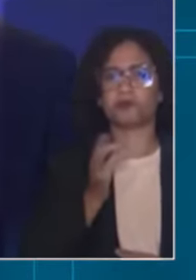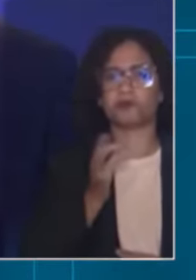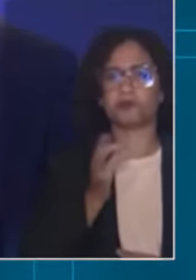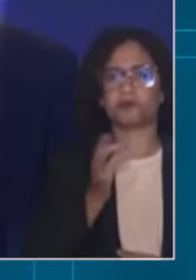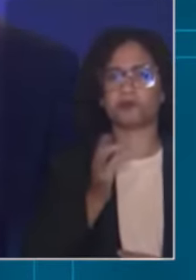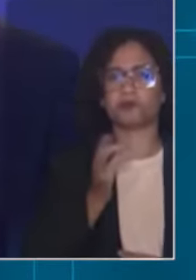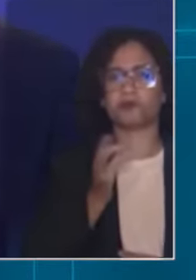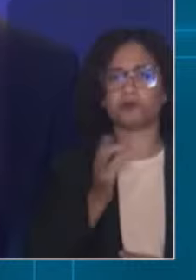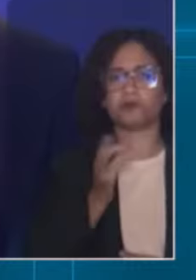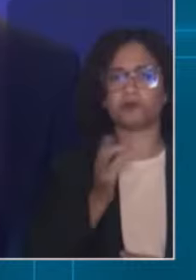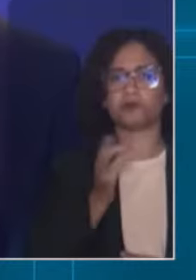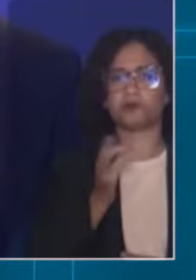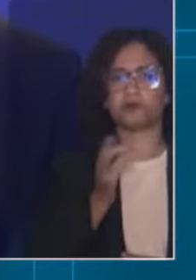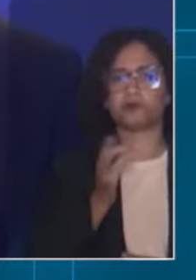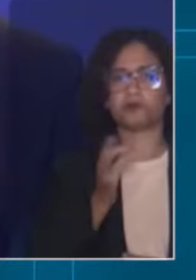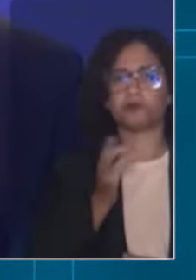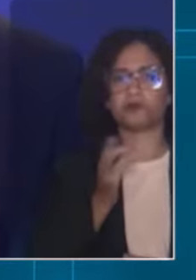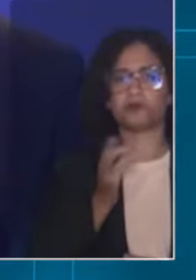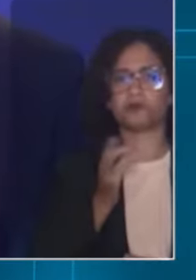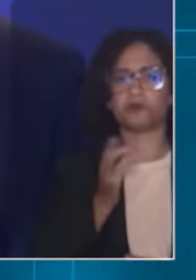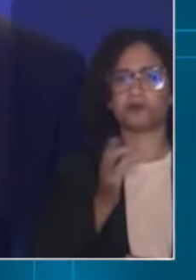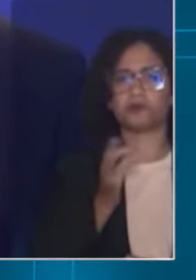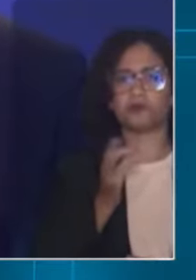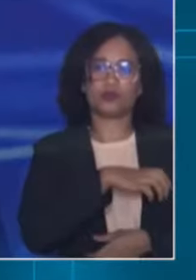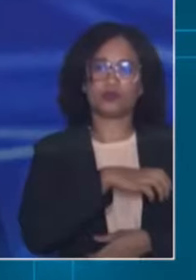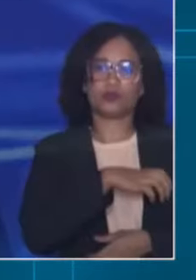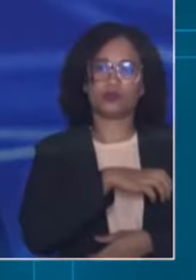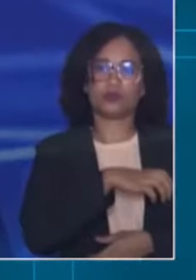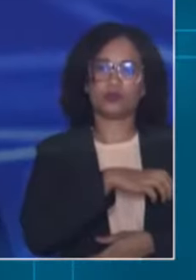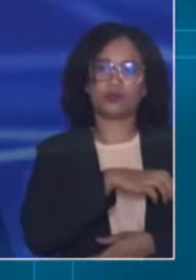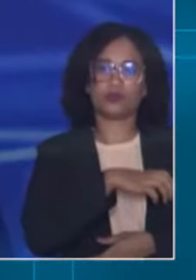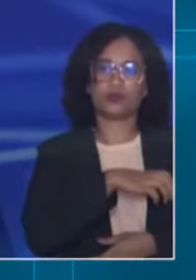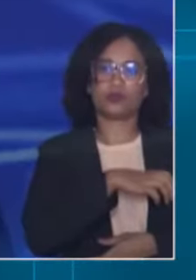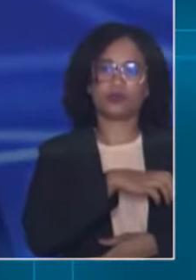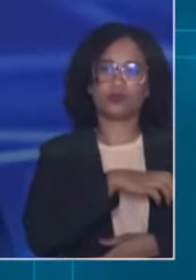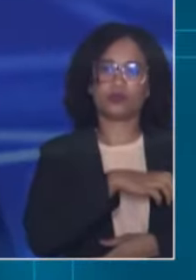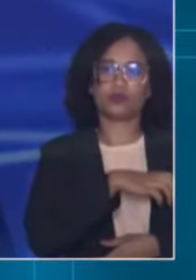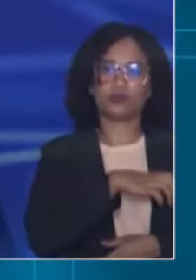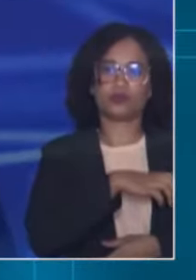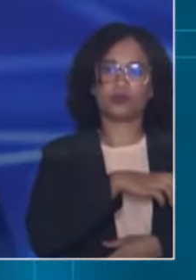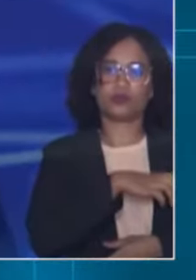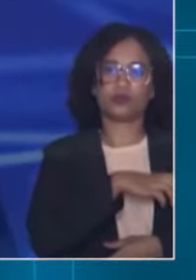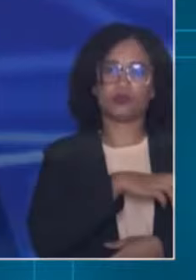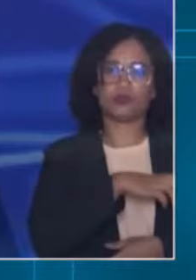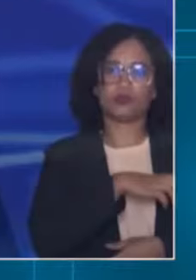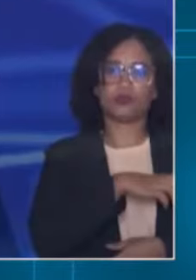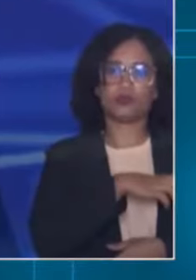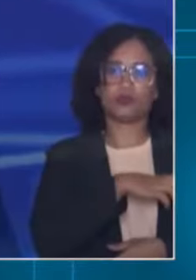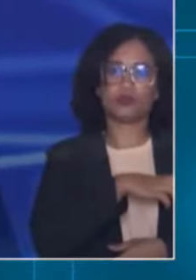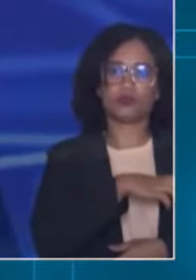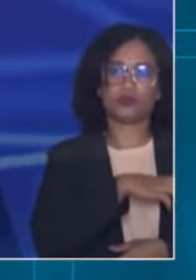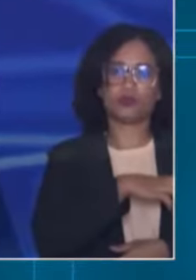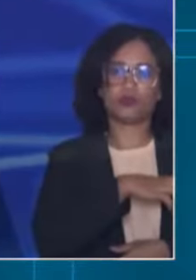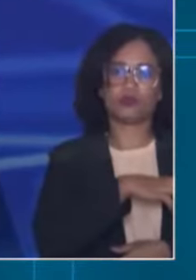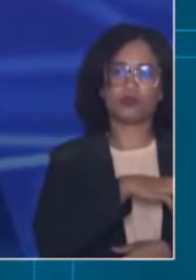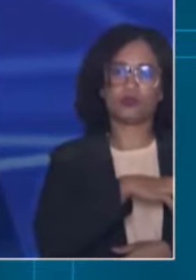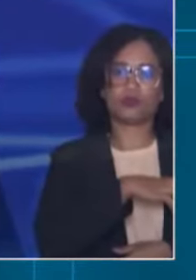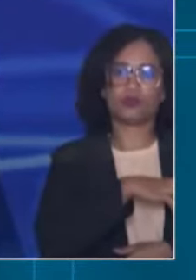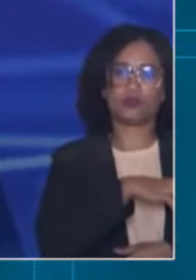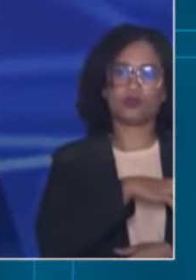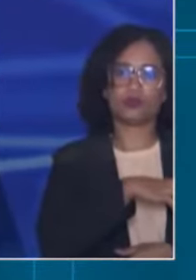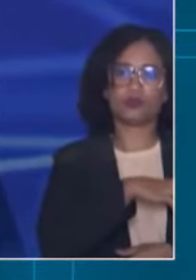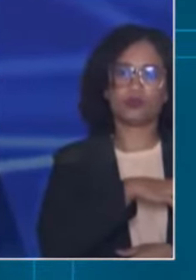perde em duas ou três municípios dos 417. Mas, por exemplo, Jerônimo perdeu em Salvador, mas ganhou no interior, por isso que acabou se